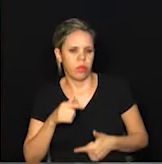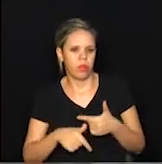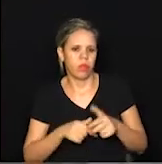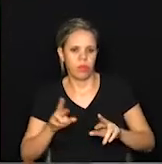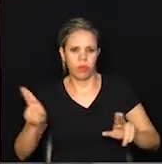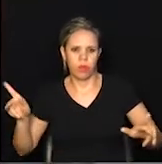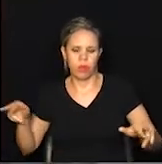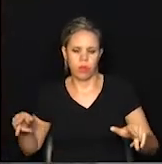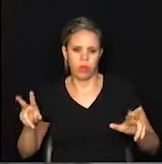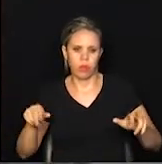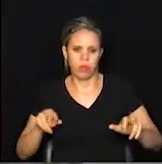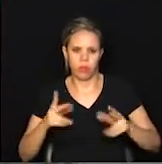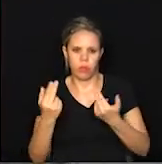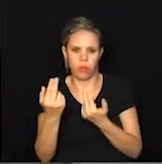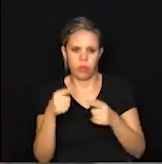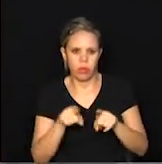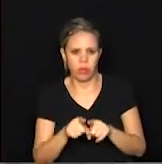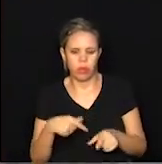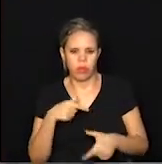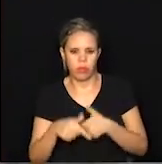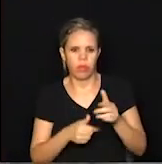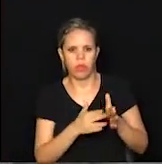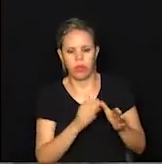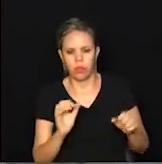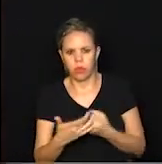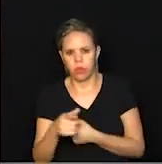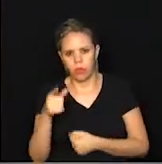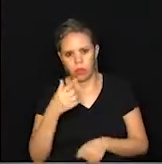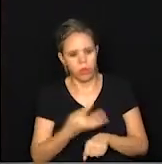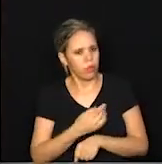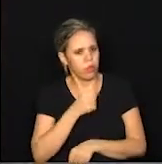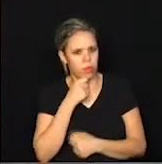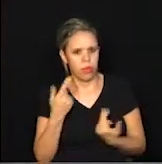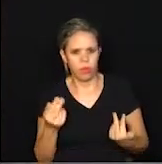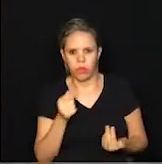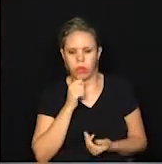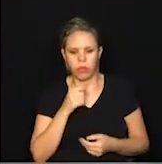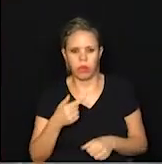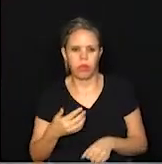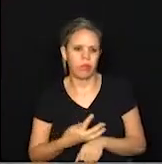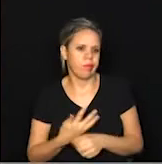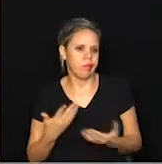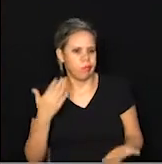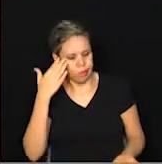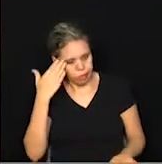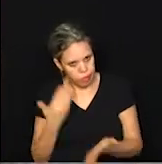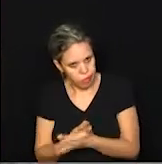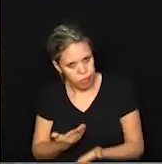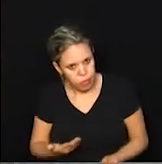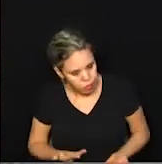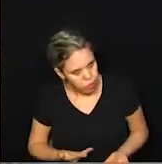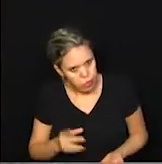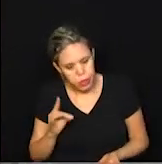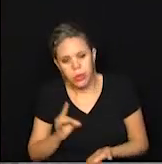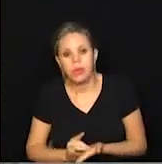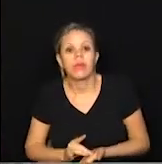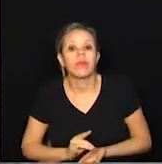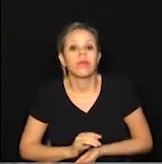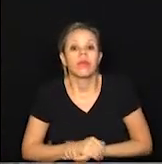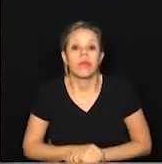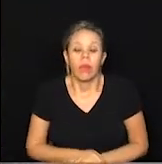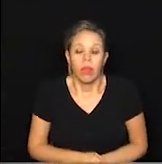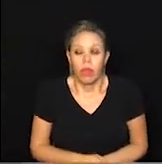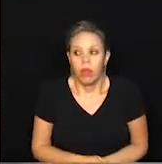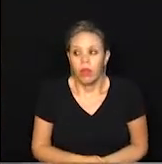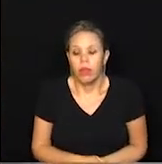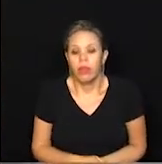diferente de vocês, é que eu estou no meio de uma pandemia, vocês não passaram por uma pandemia, então acredito que isso daí realmente é algo que a